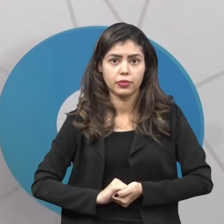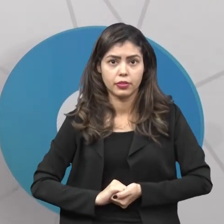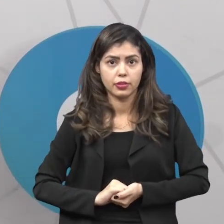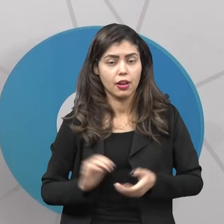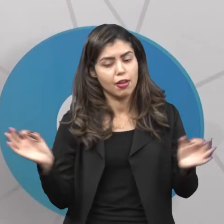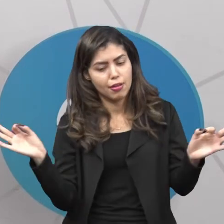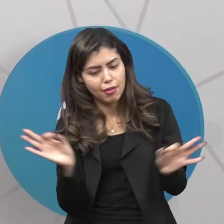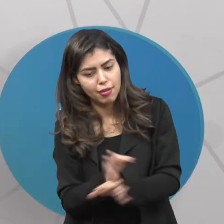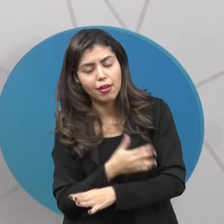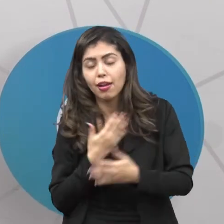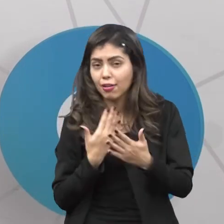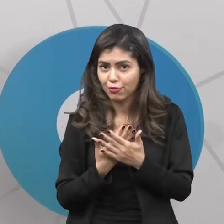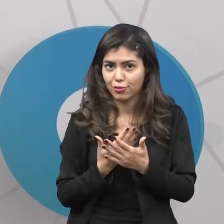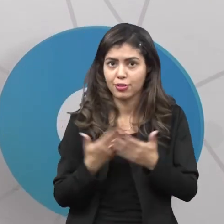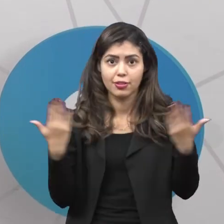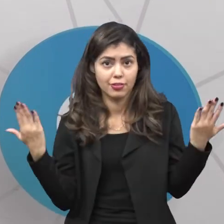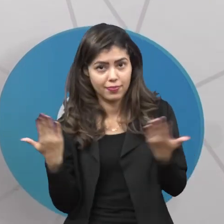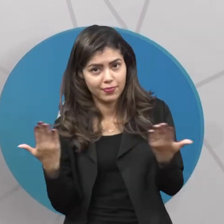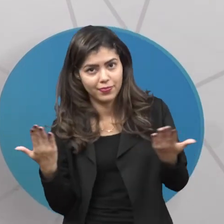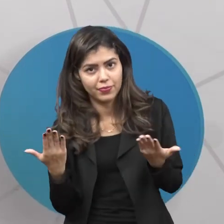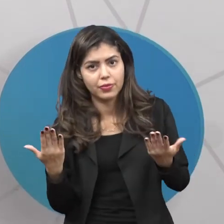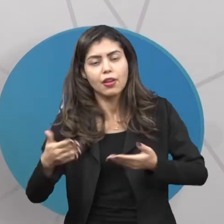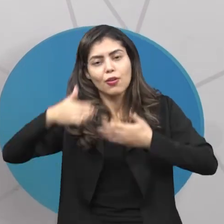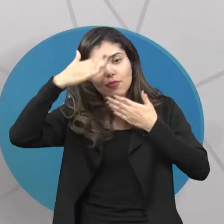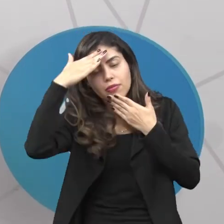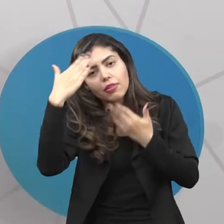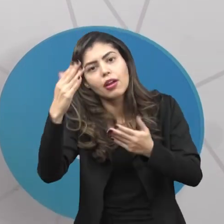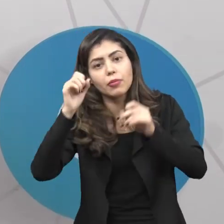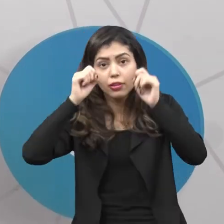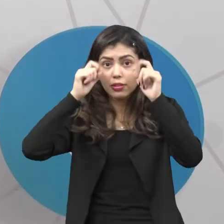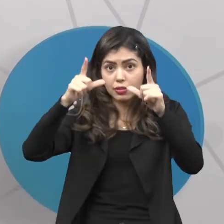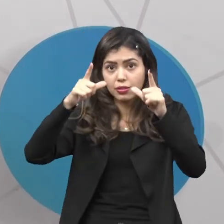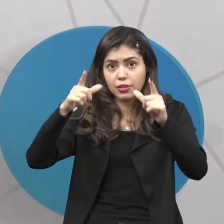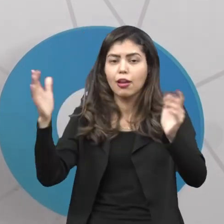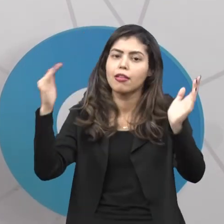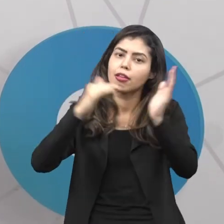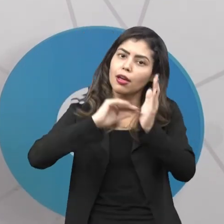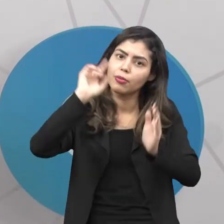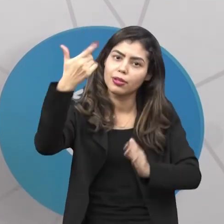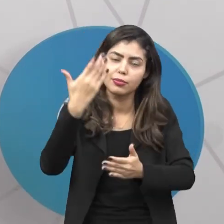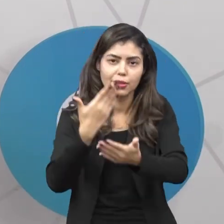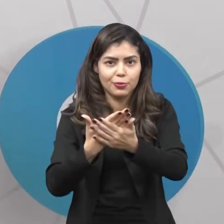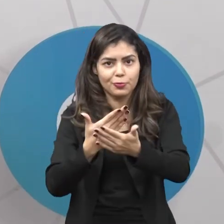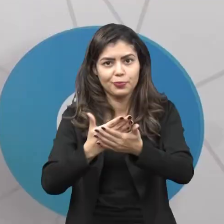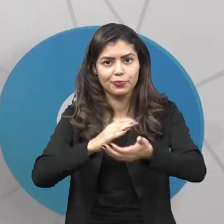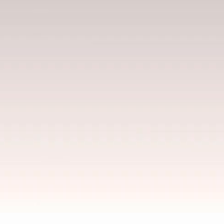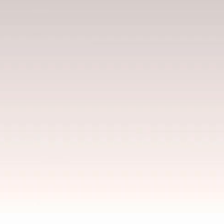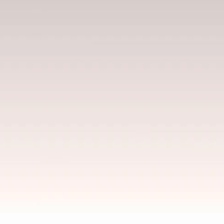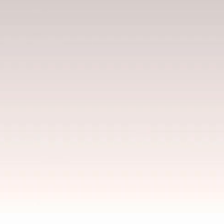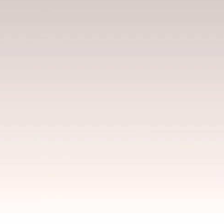Nós encerramos a nossa aula por aqui, pessoal. Muito obrigado pela atenção e até a próxima aula.